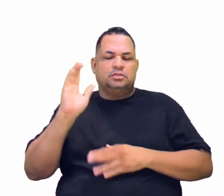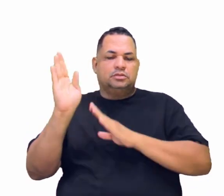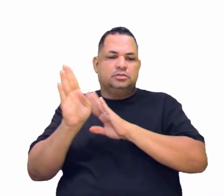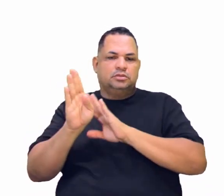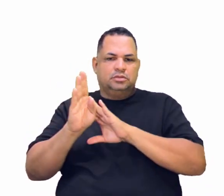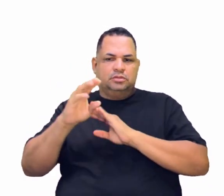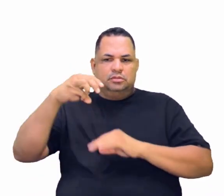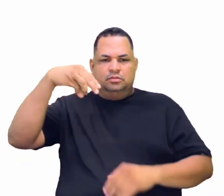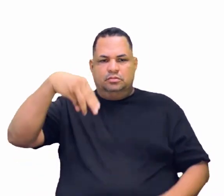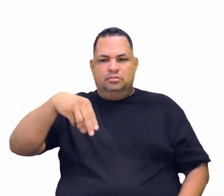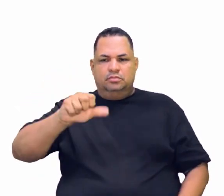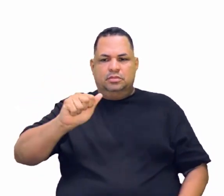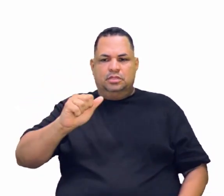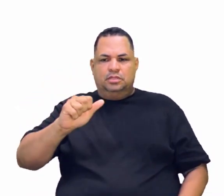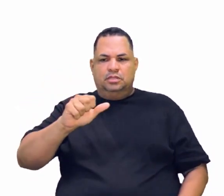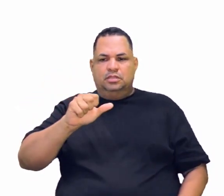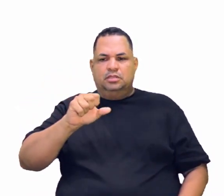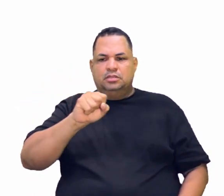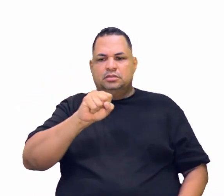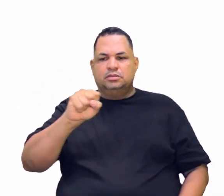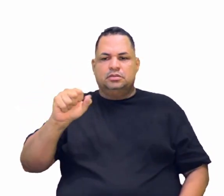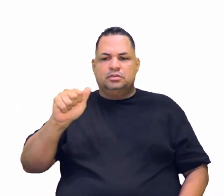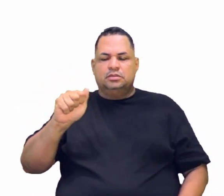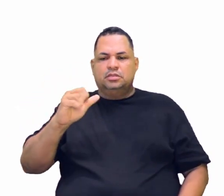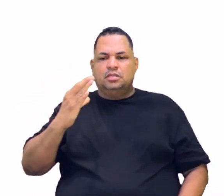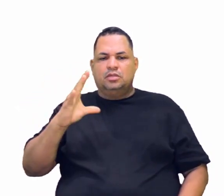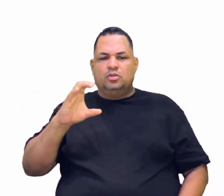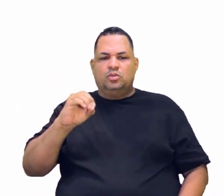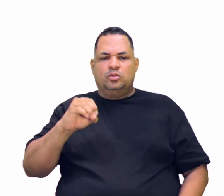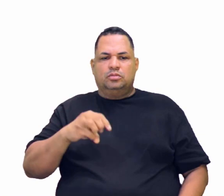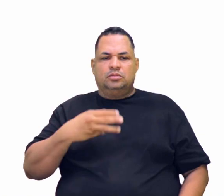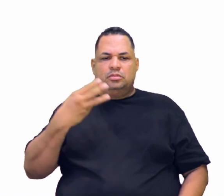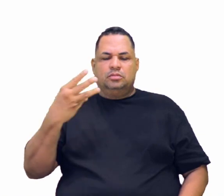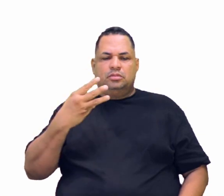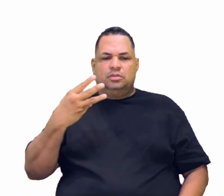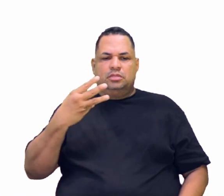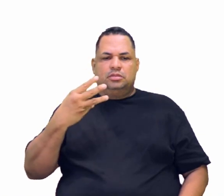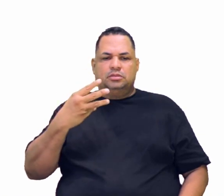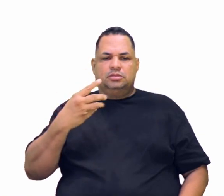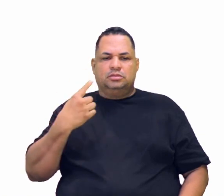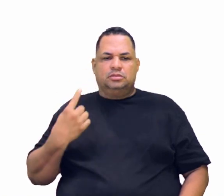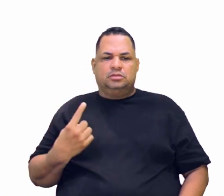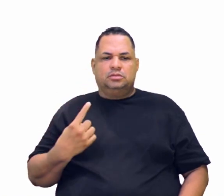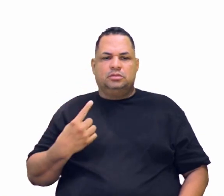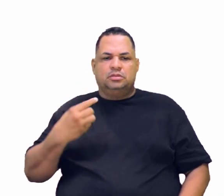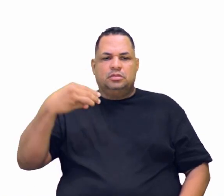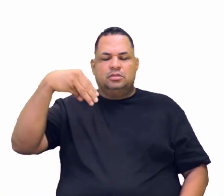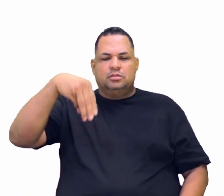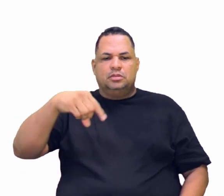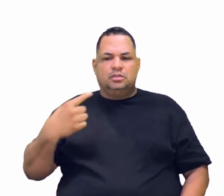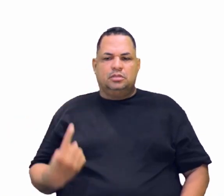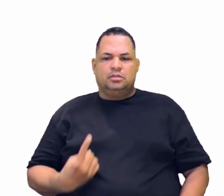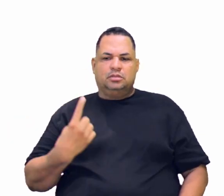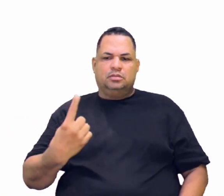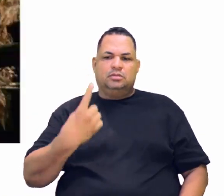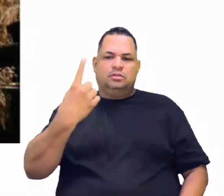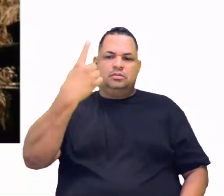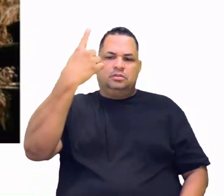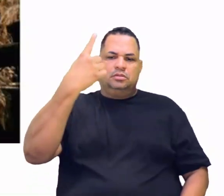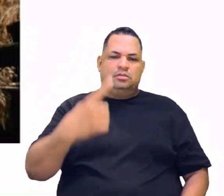Massacre, muito maior. Ele mede 3 metros de altura. Louco, né? Pois